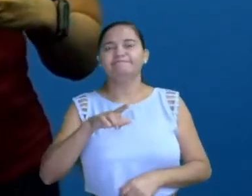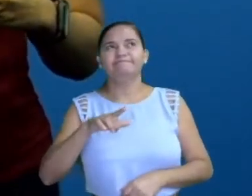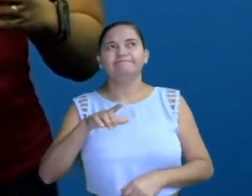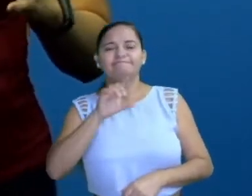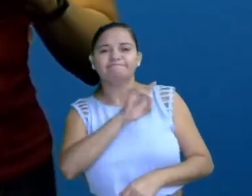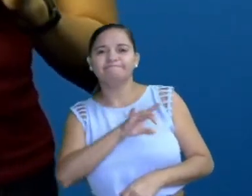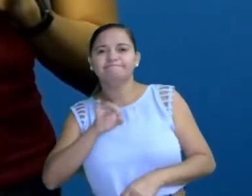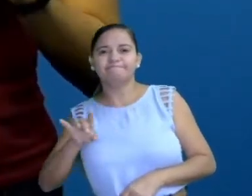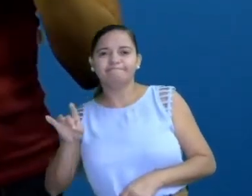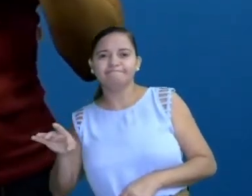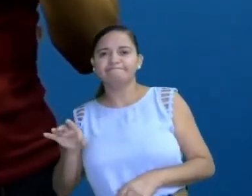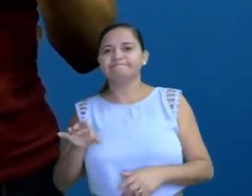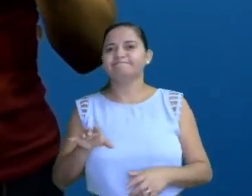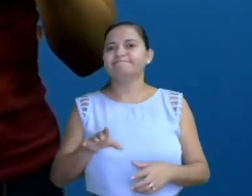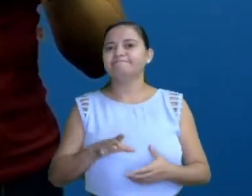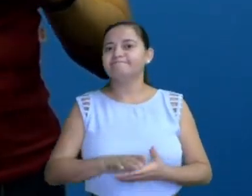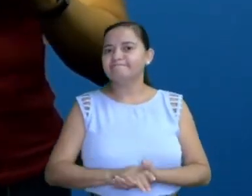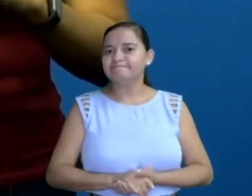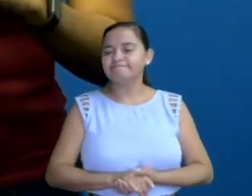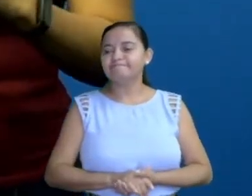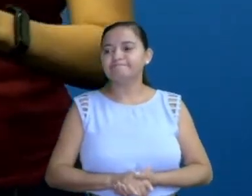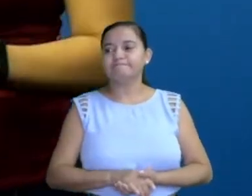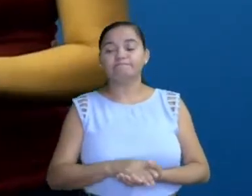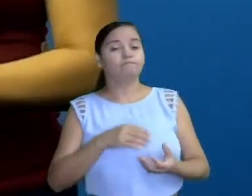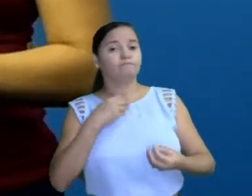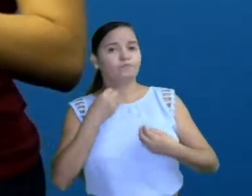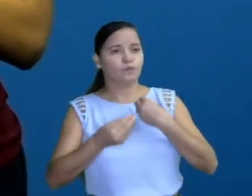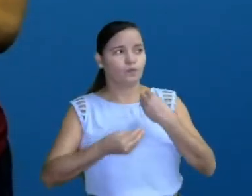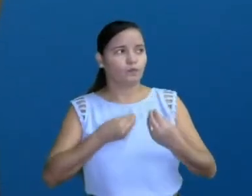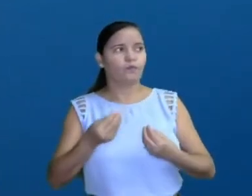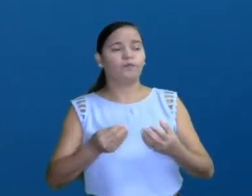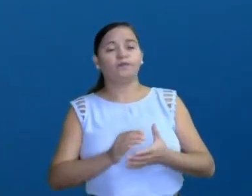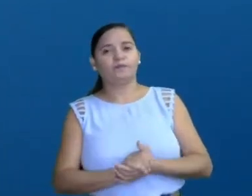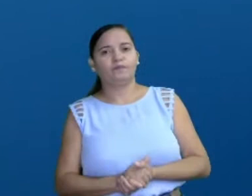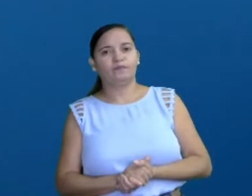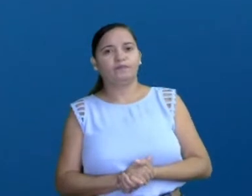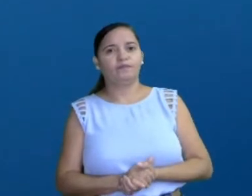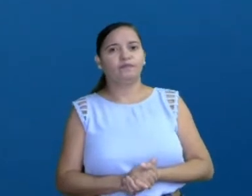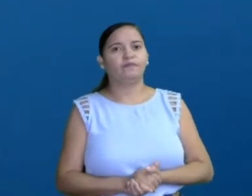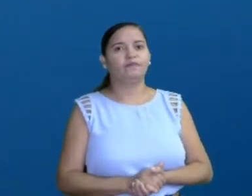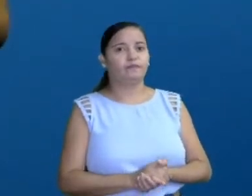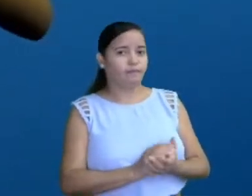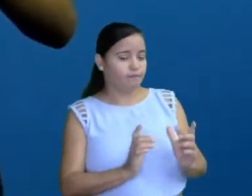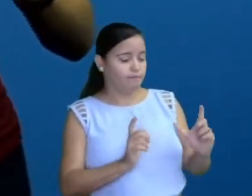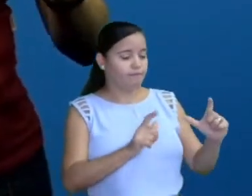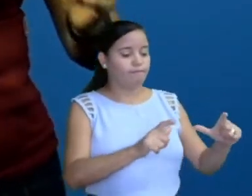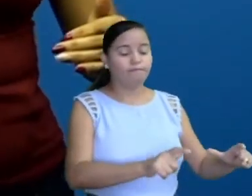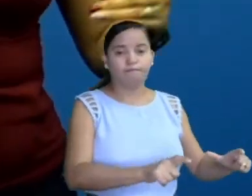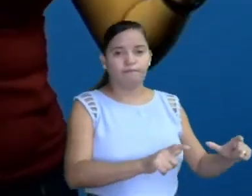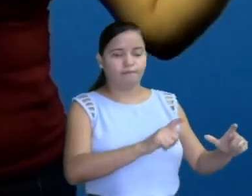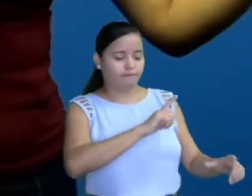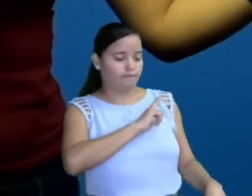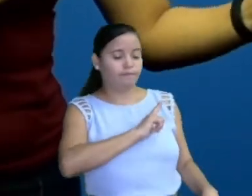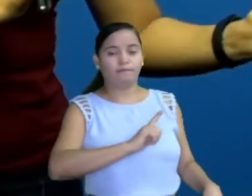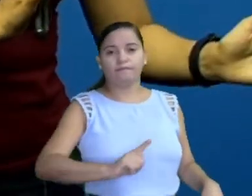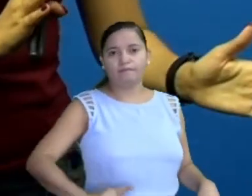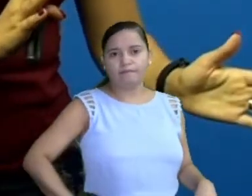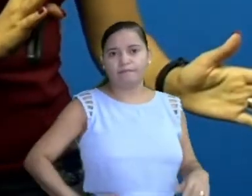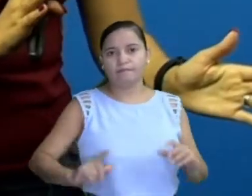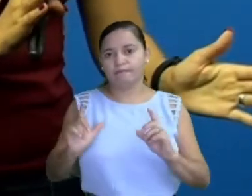particularidades, certo? Esses espaços a gente divide em espaços públicos e os